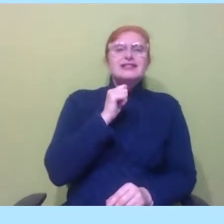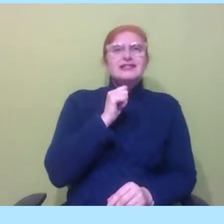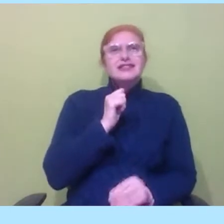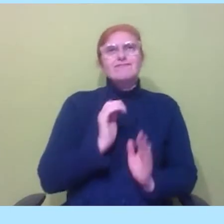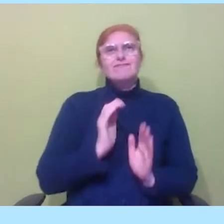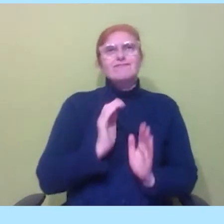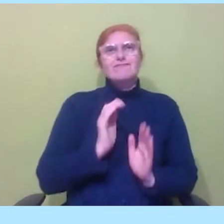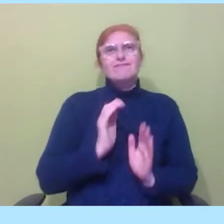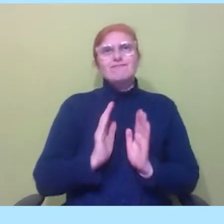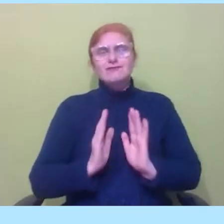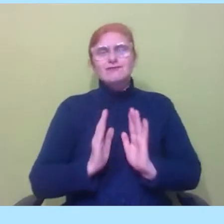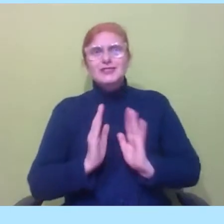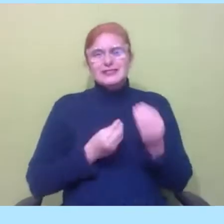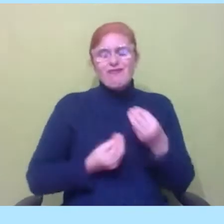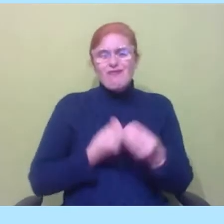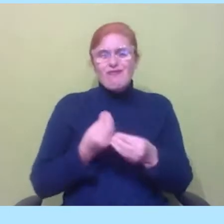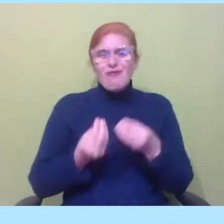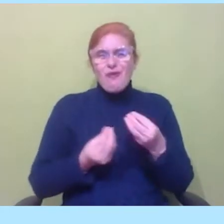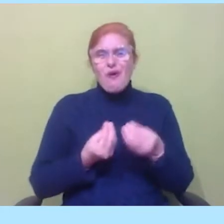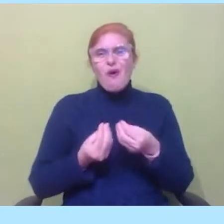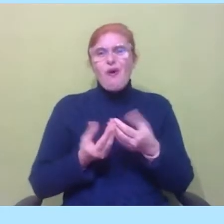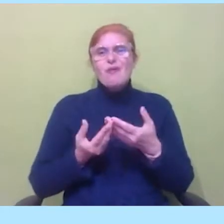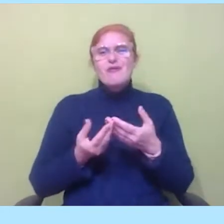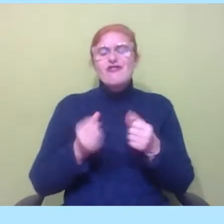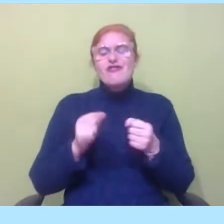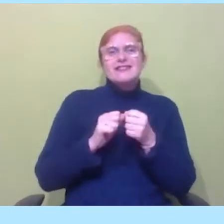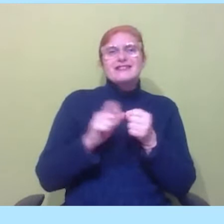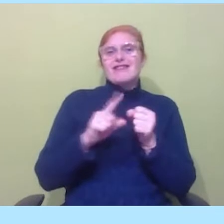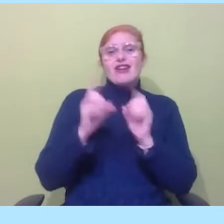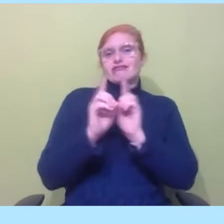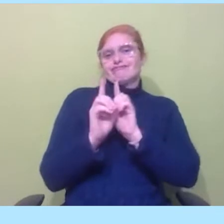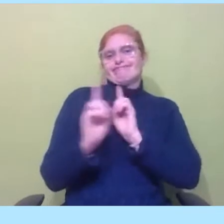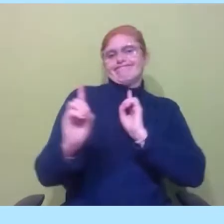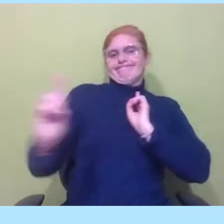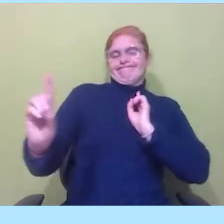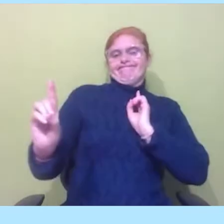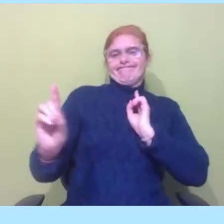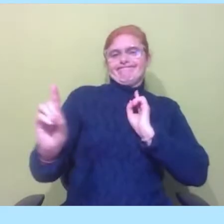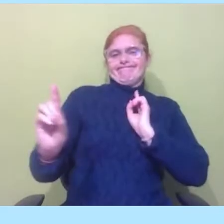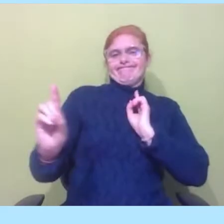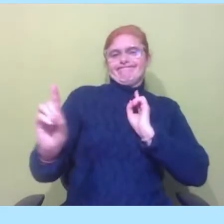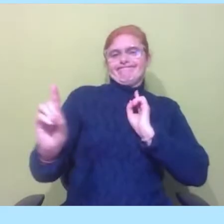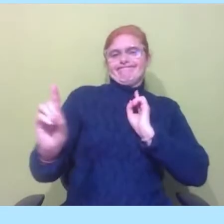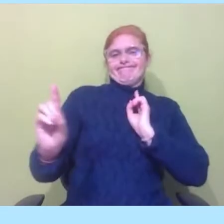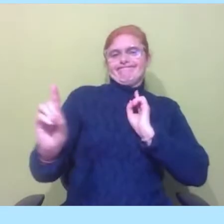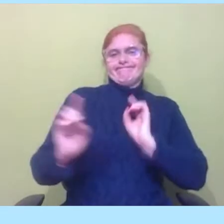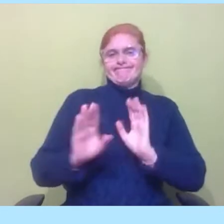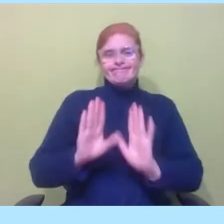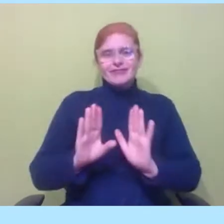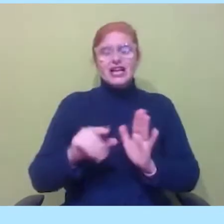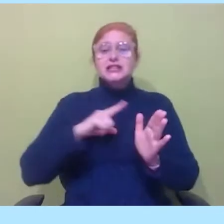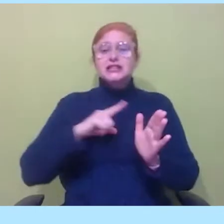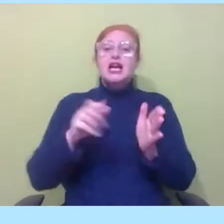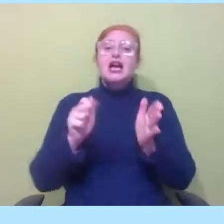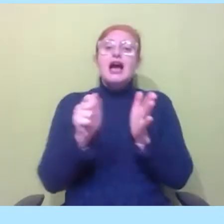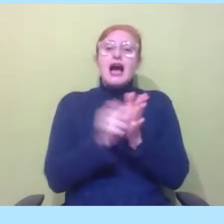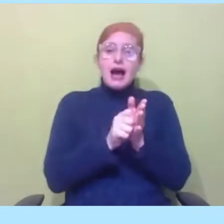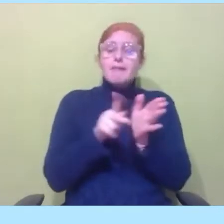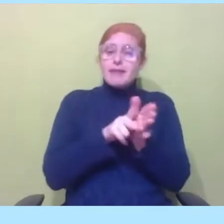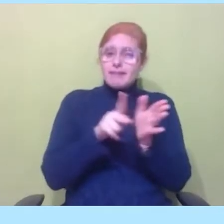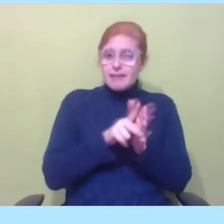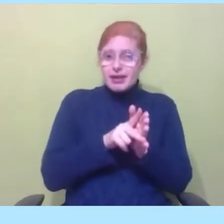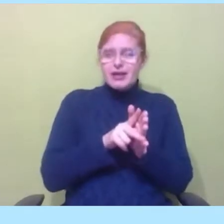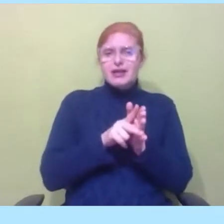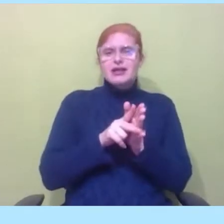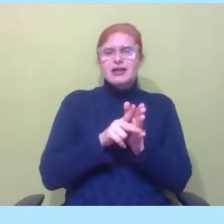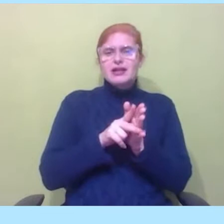fazer com que a gente não se distancie tanto, por exemplo, os aplicativos que são mais populares são os aplicativos que a gente mais